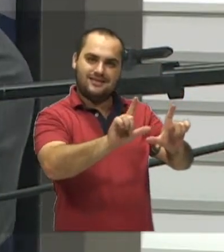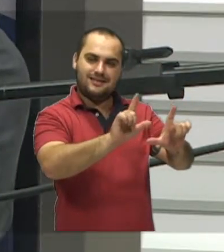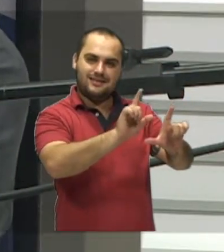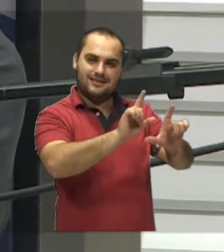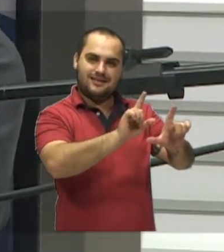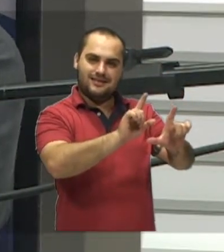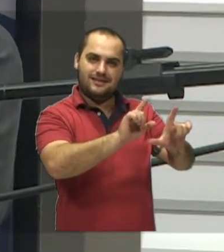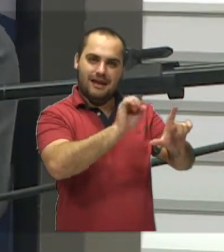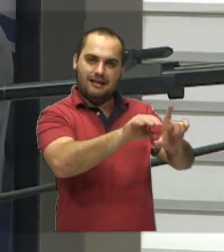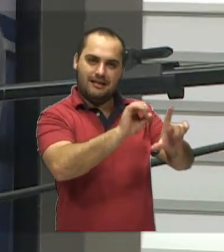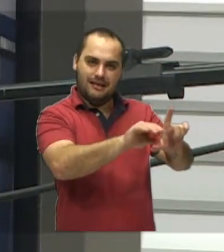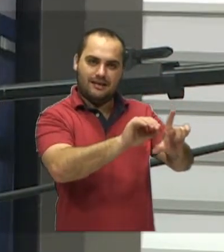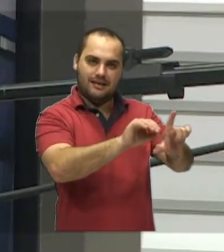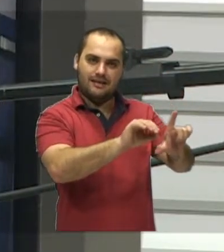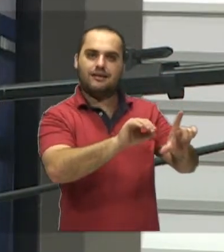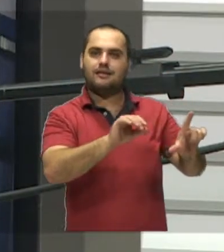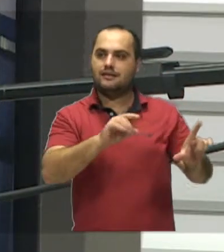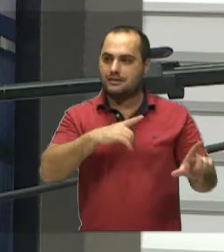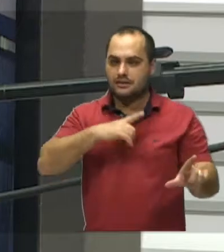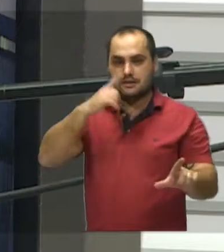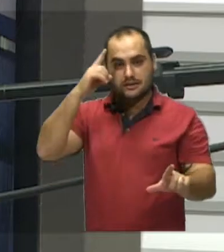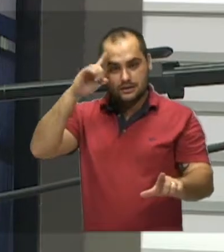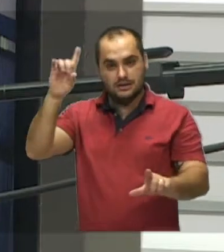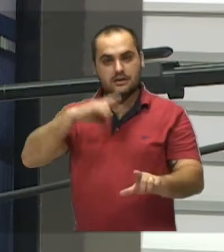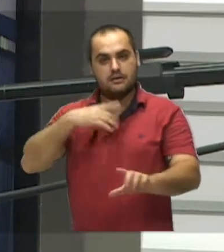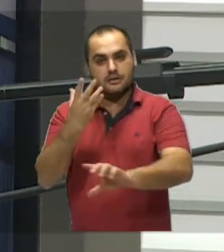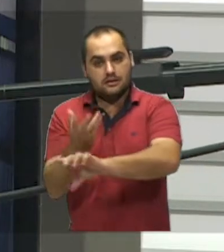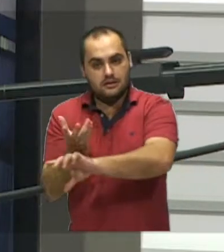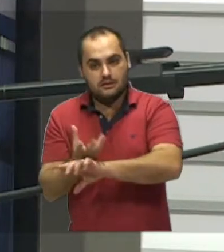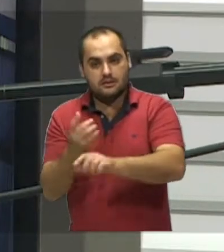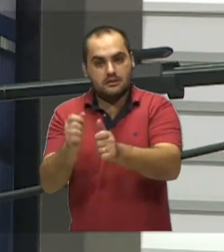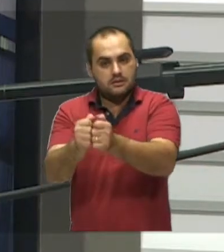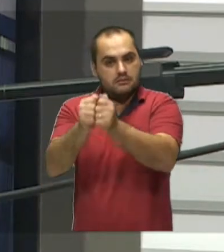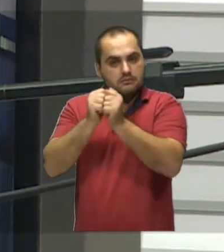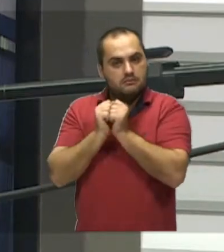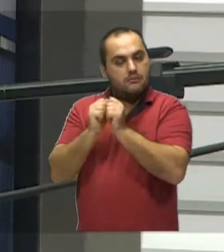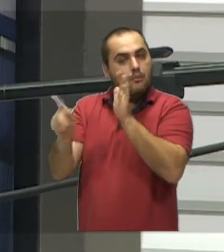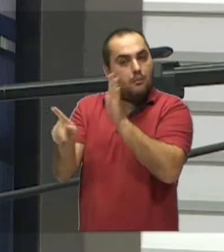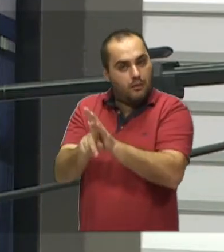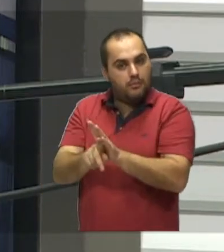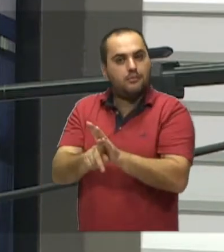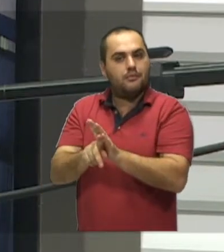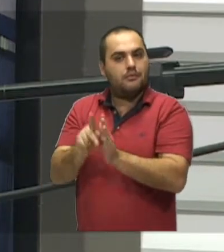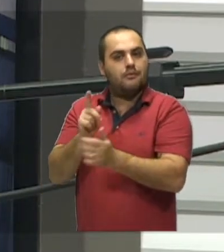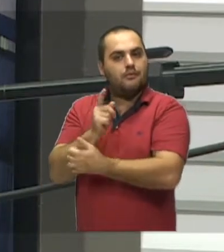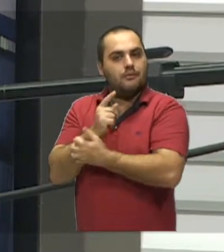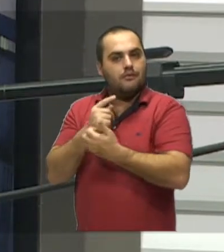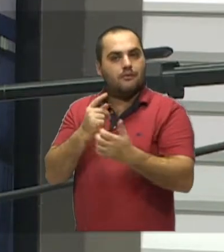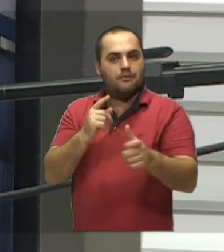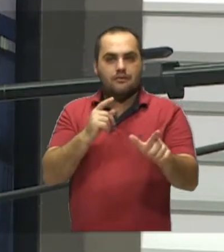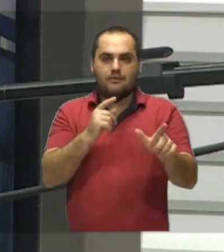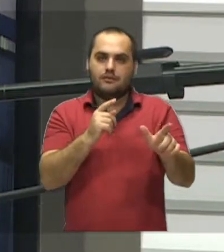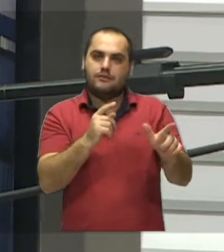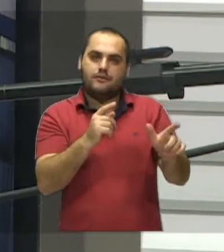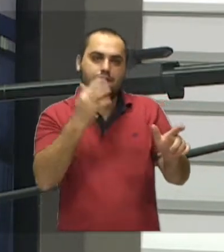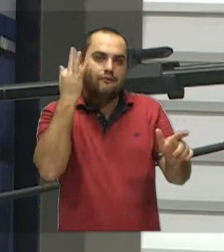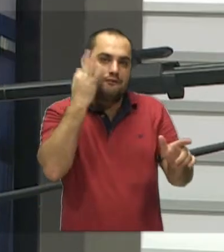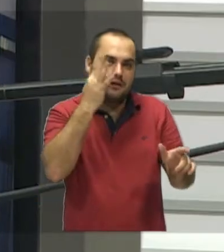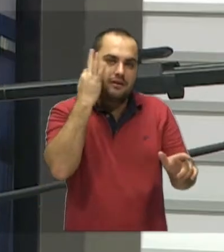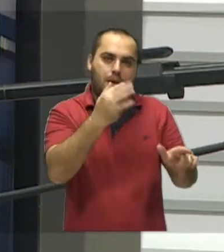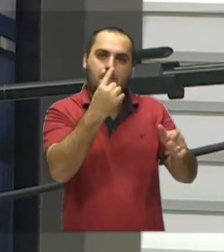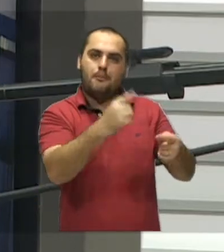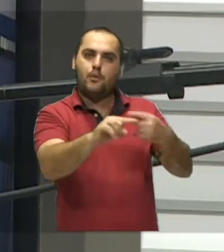meus alunos, para poder me formar como licenciada em música. Então, a faculdade de música, ela veio com uma necessidade